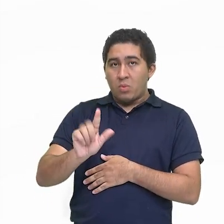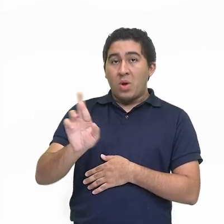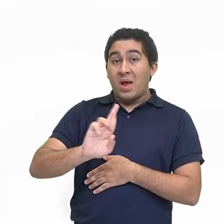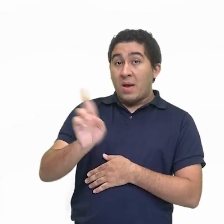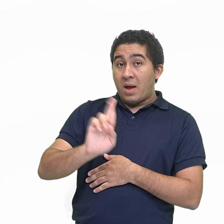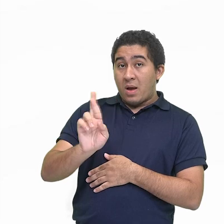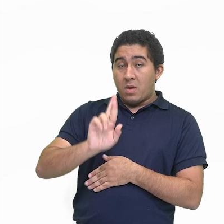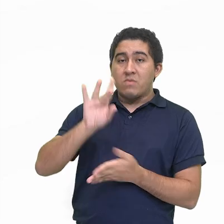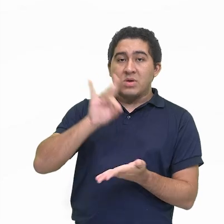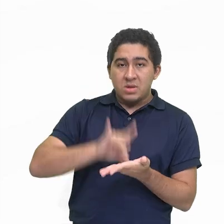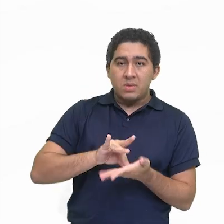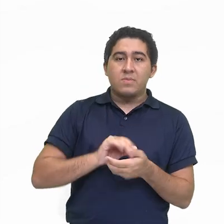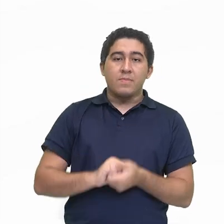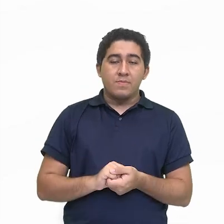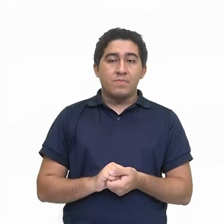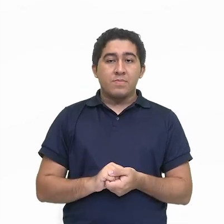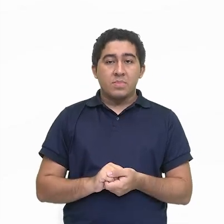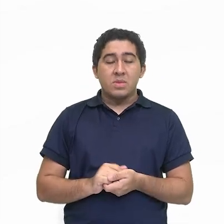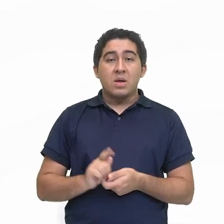Finalmente, em junho de